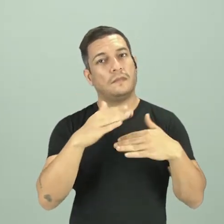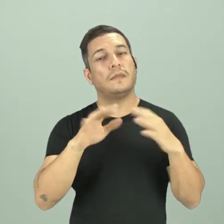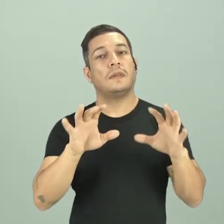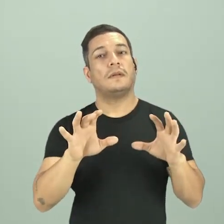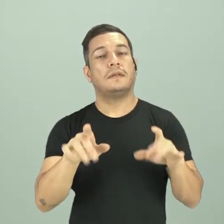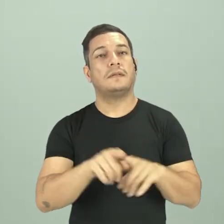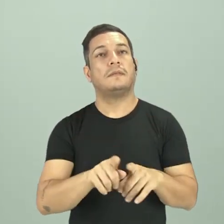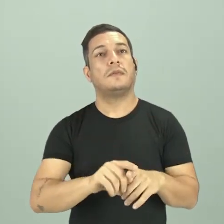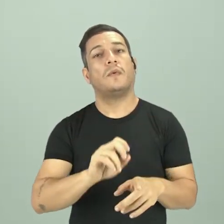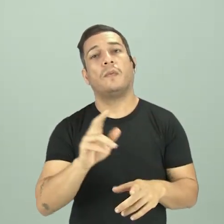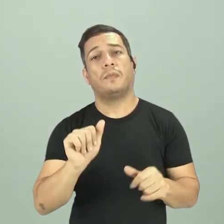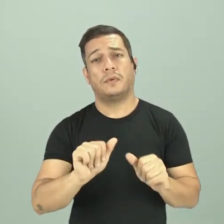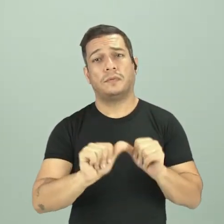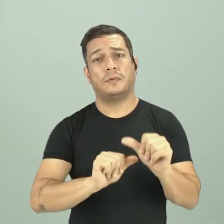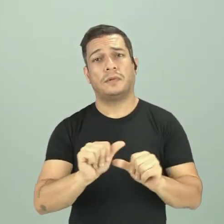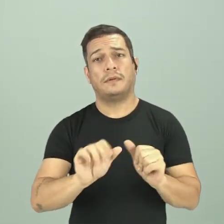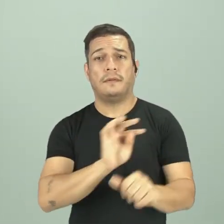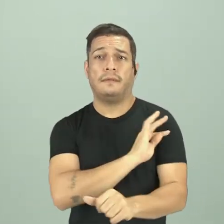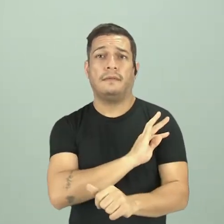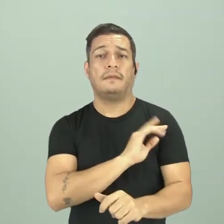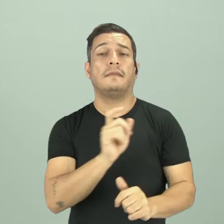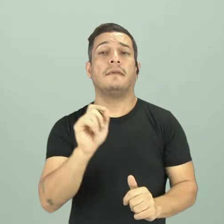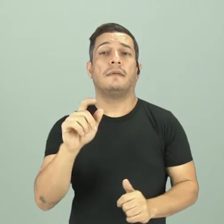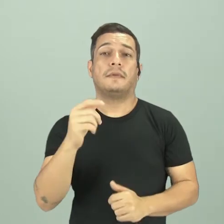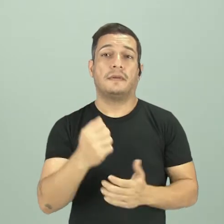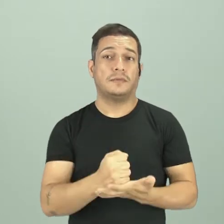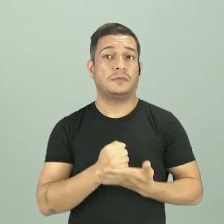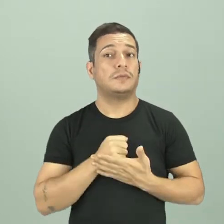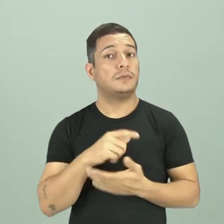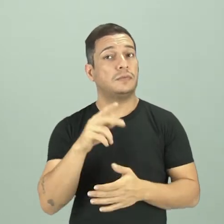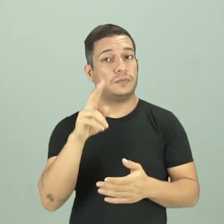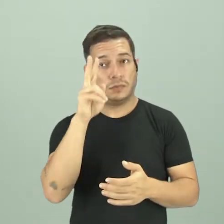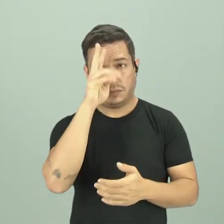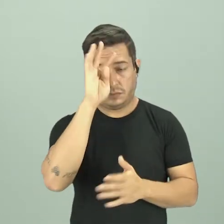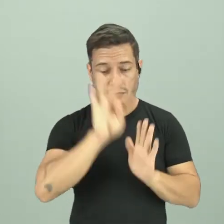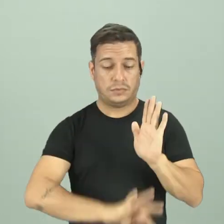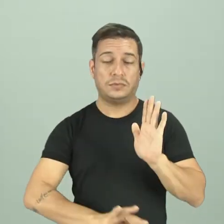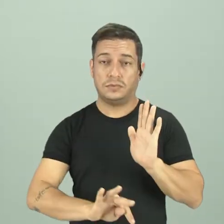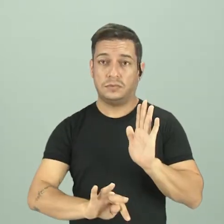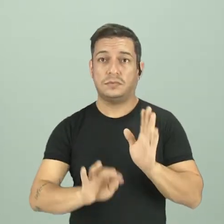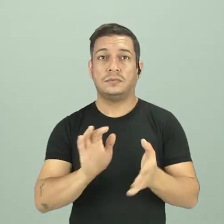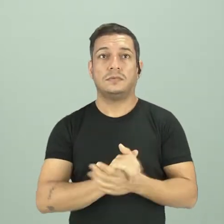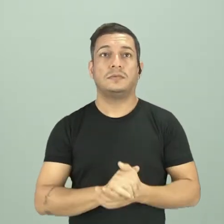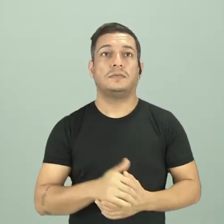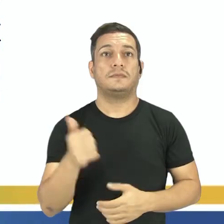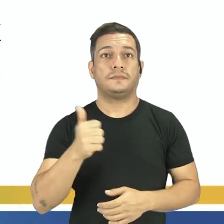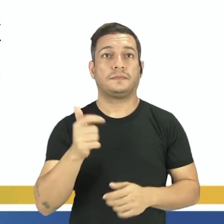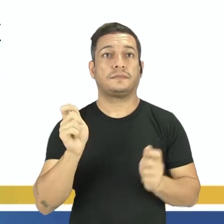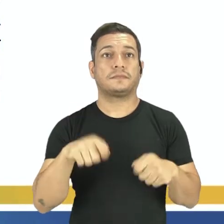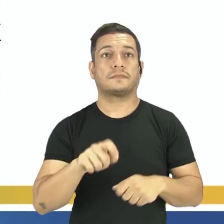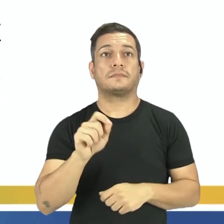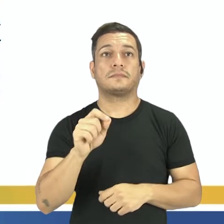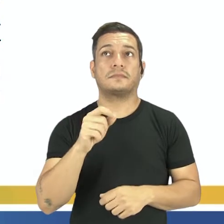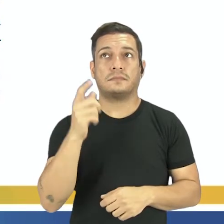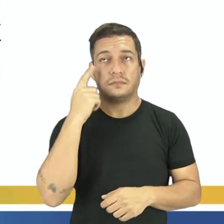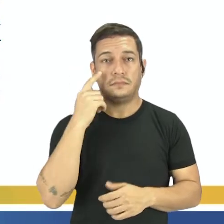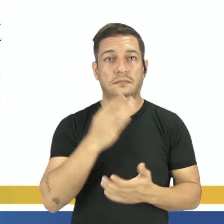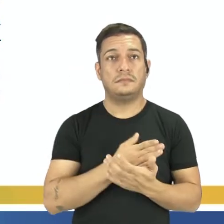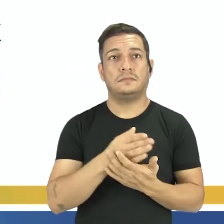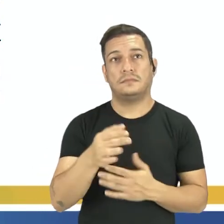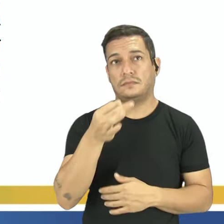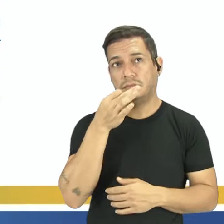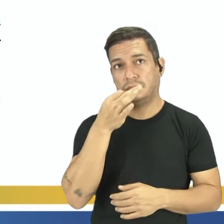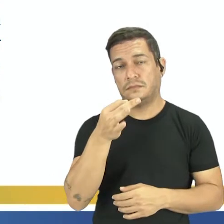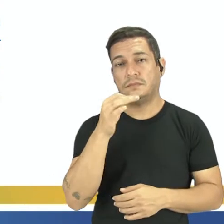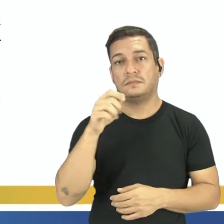sentido. Ou também você pode mudar aí a técnica para lhe favorecer naquele texto, certo? A primeira possibilidade, gente, é começar com